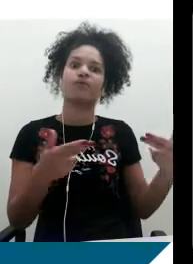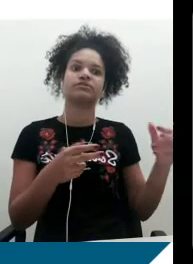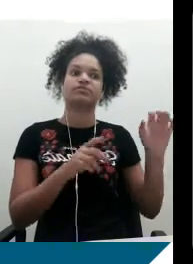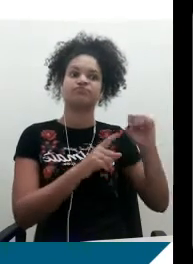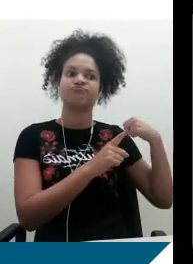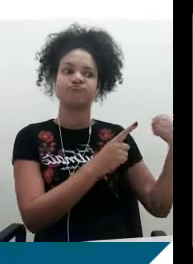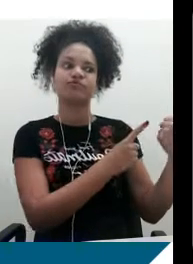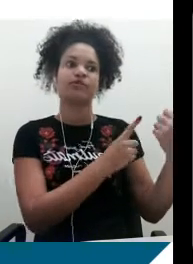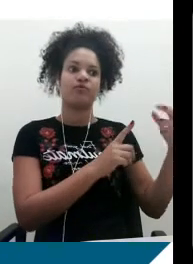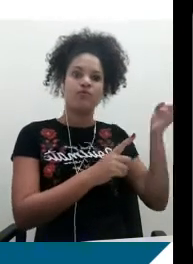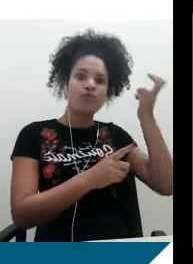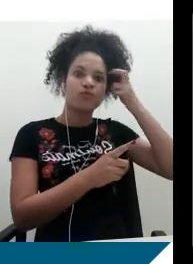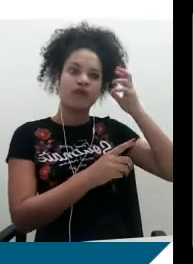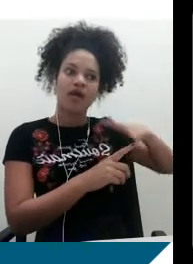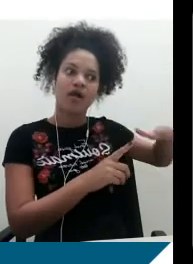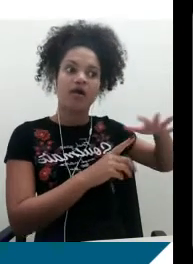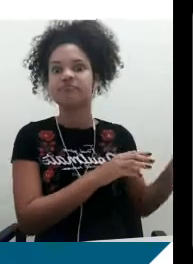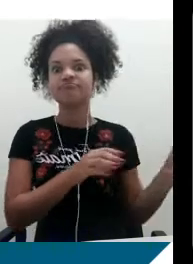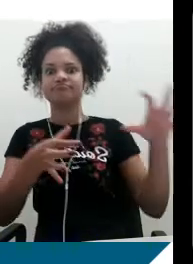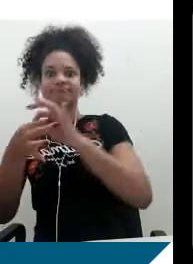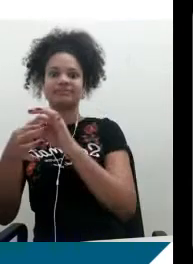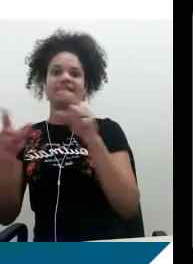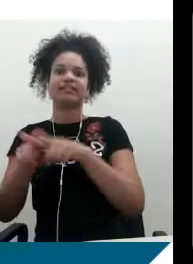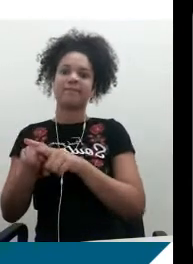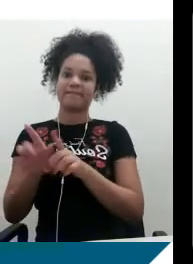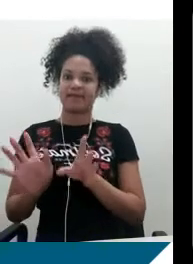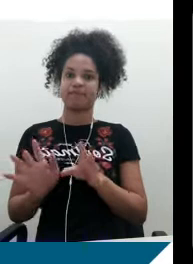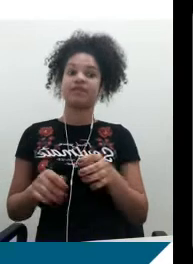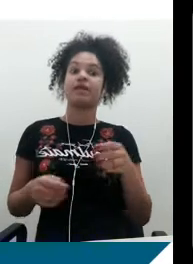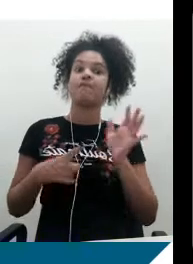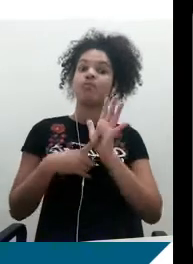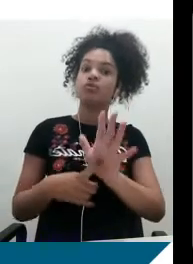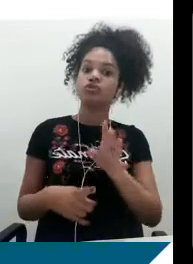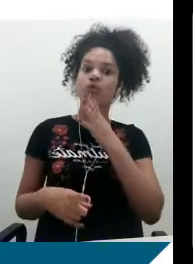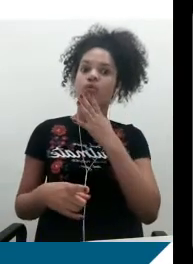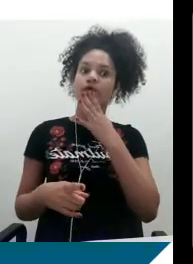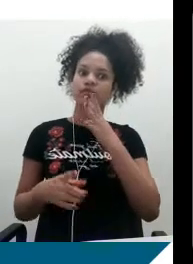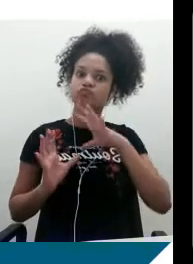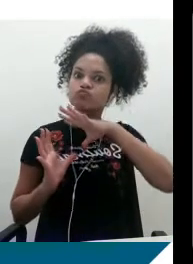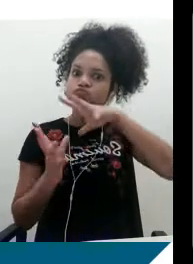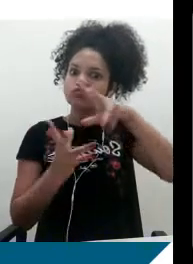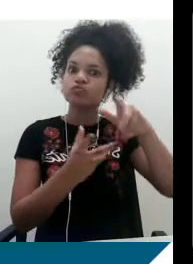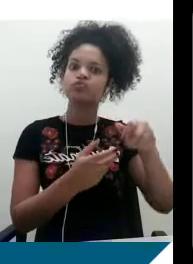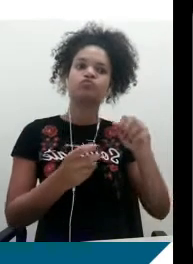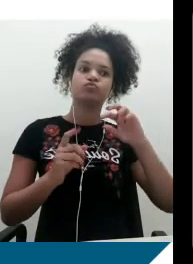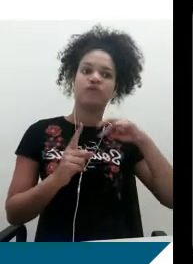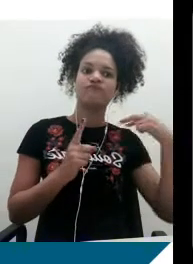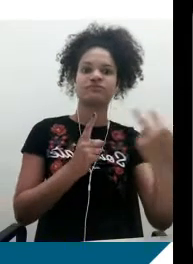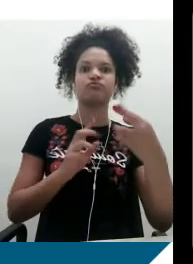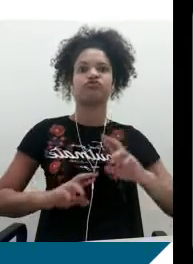sociocultural, que é um elemento que vocês provavelmente já ouviram falar e que diz respeito ao conhecimento de mundo, ao conhecimento externo.